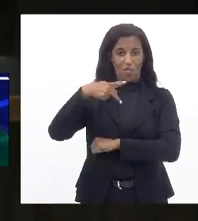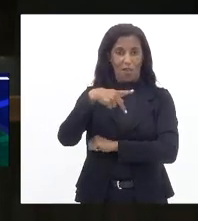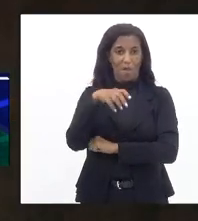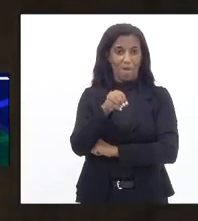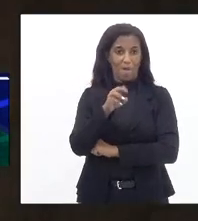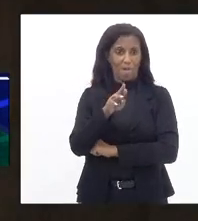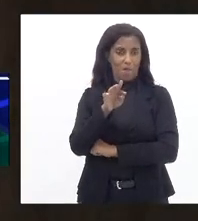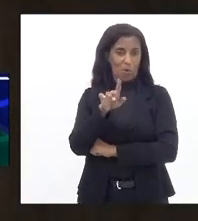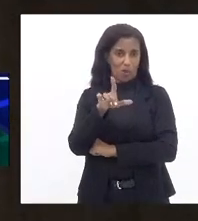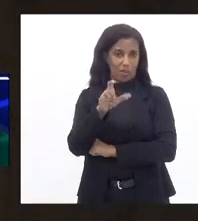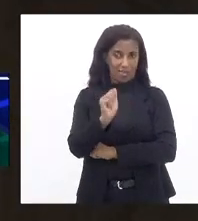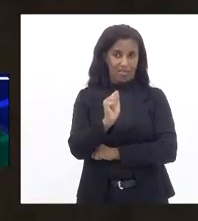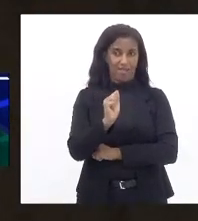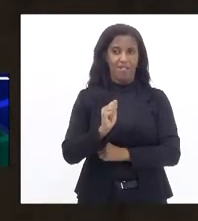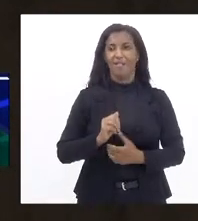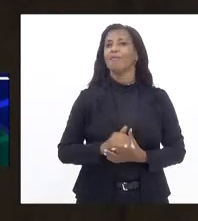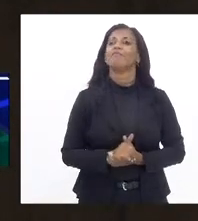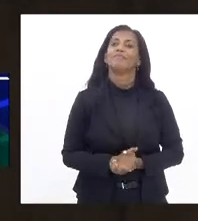Presidente,